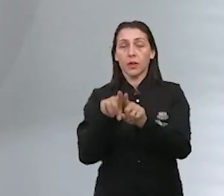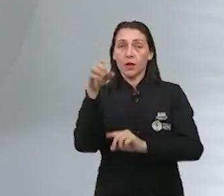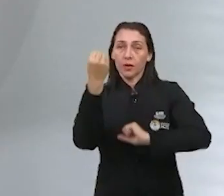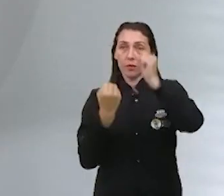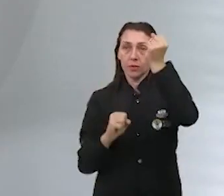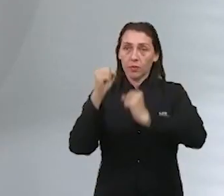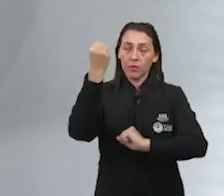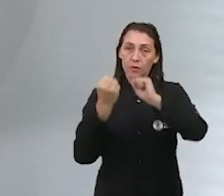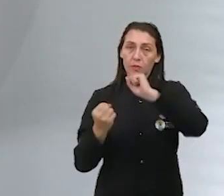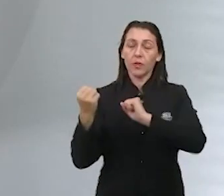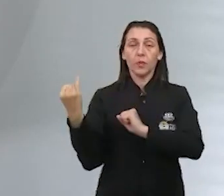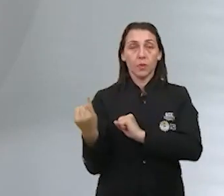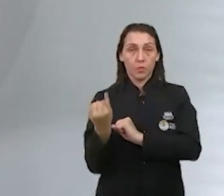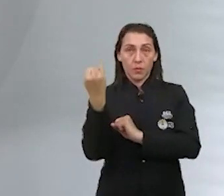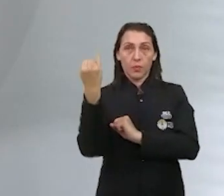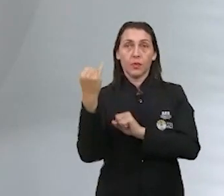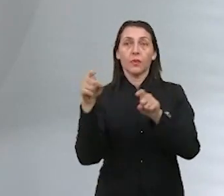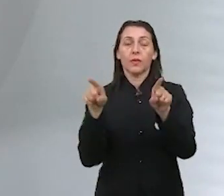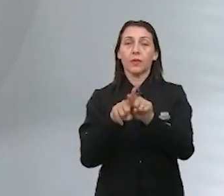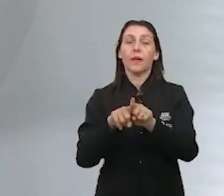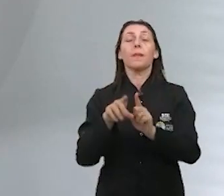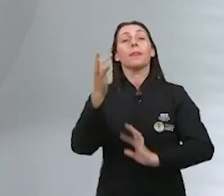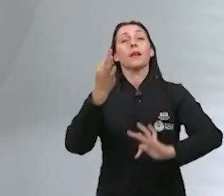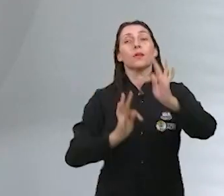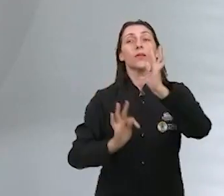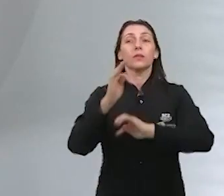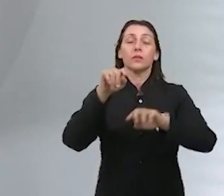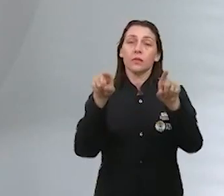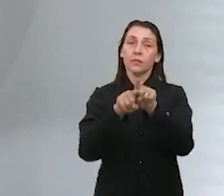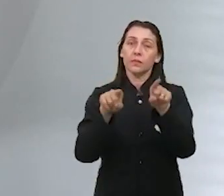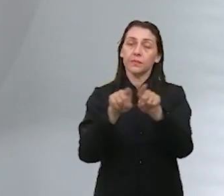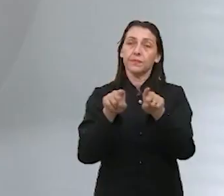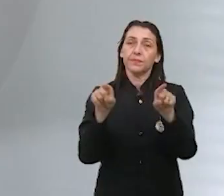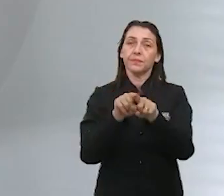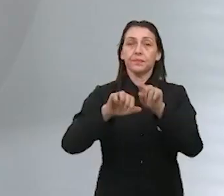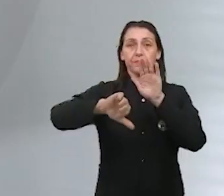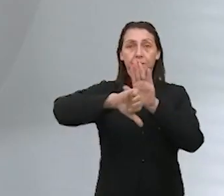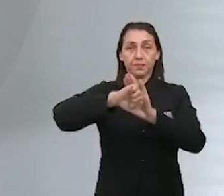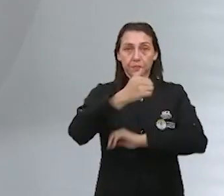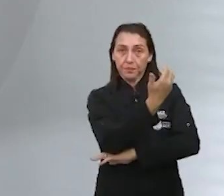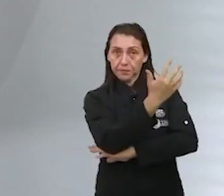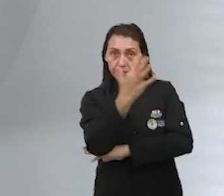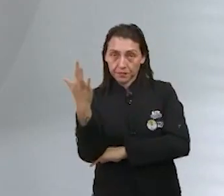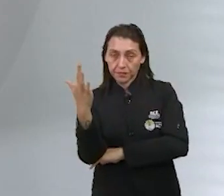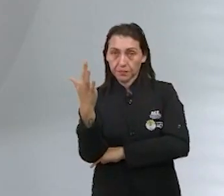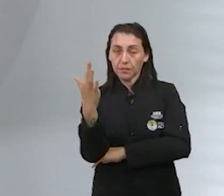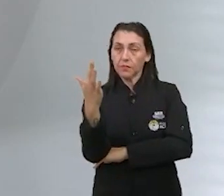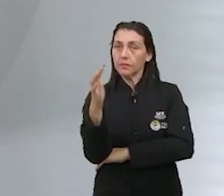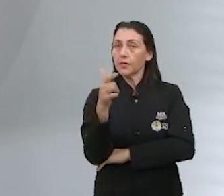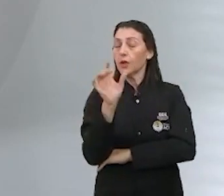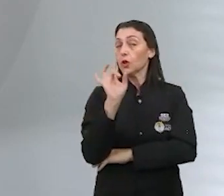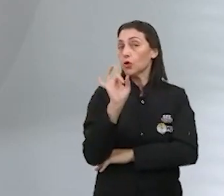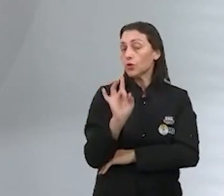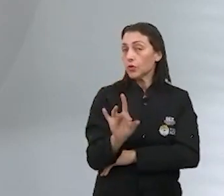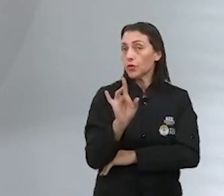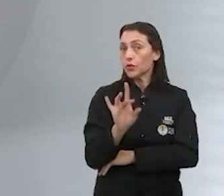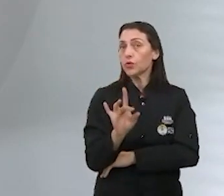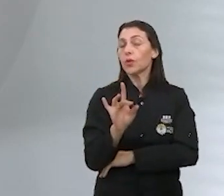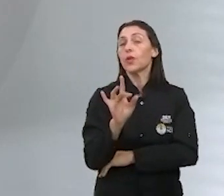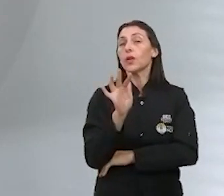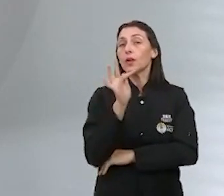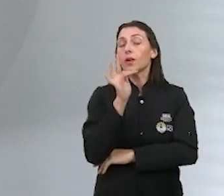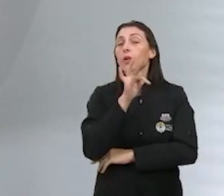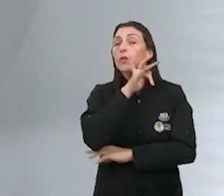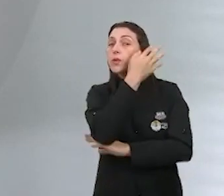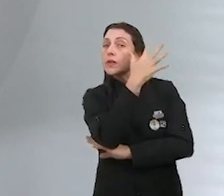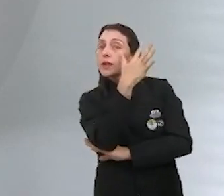muito importante, polo tecnológico, enfim. Então essas crises ambientais não envolvem apenas a questão da fauna e